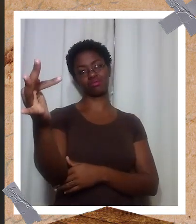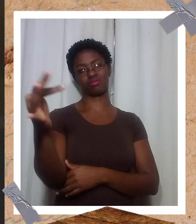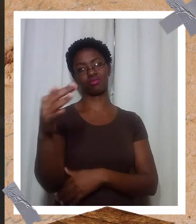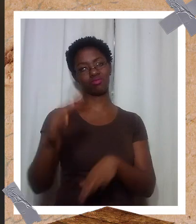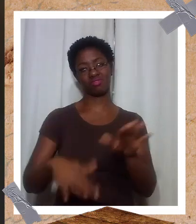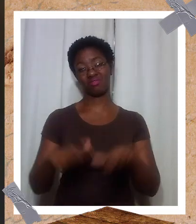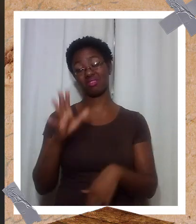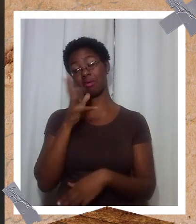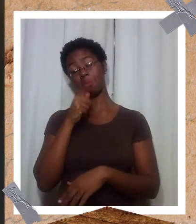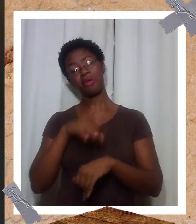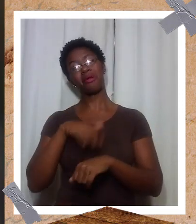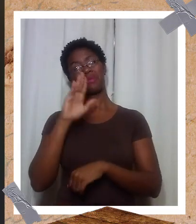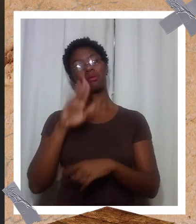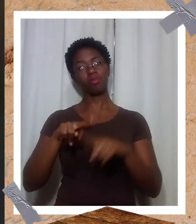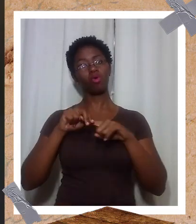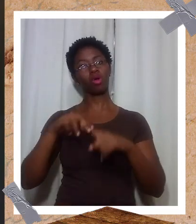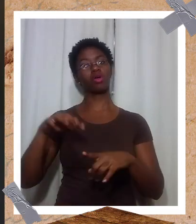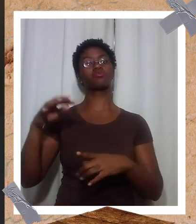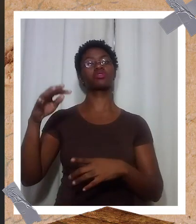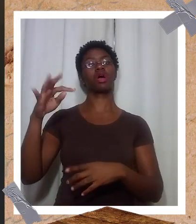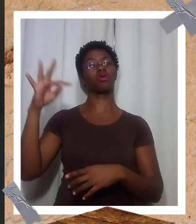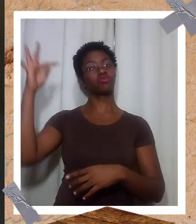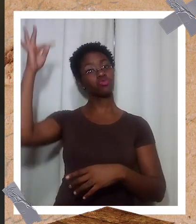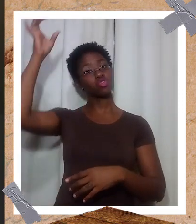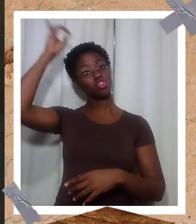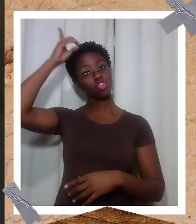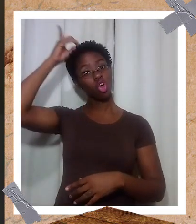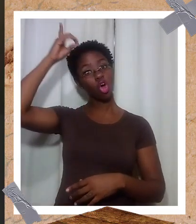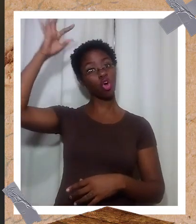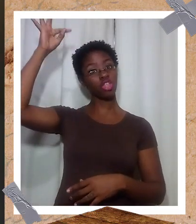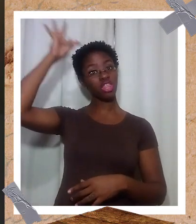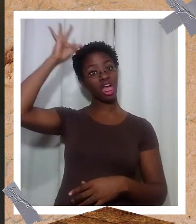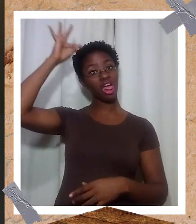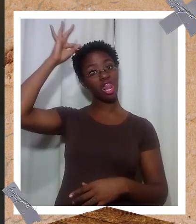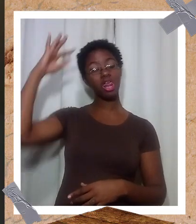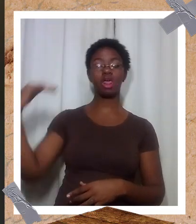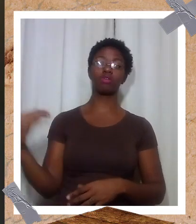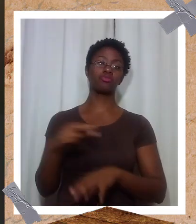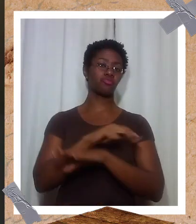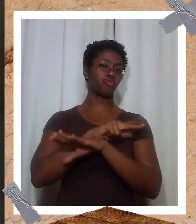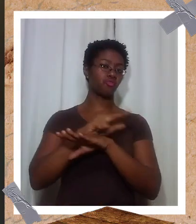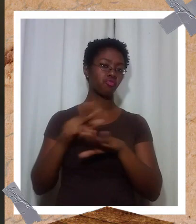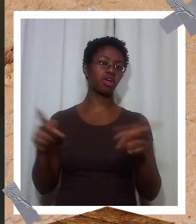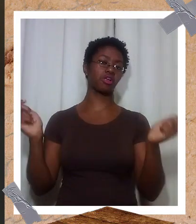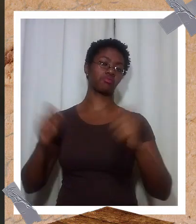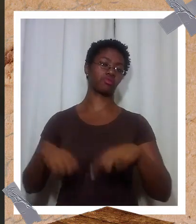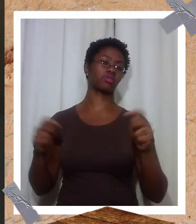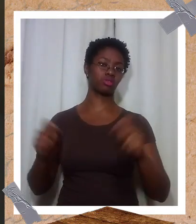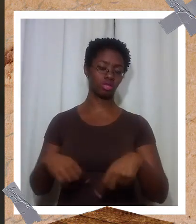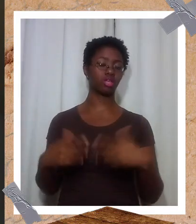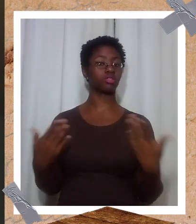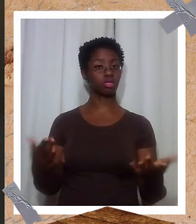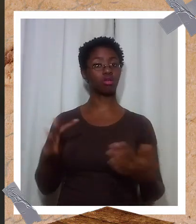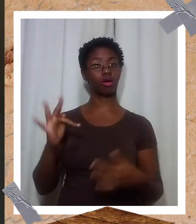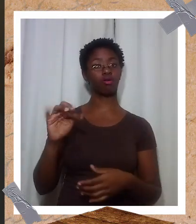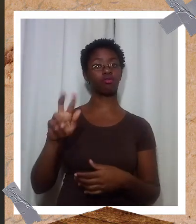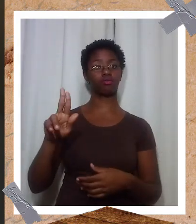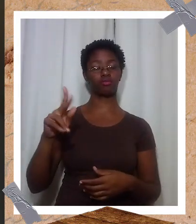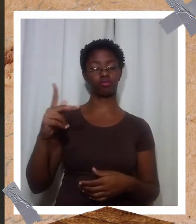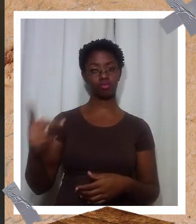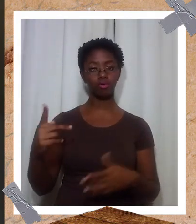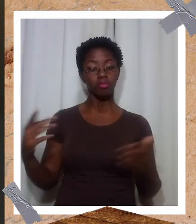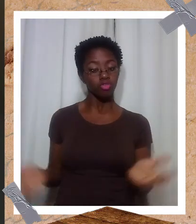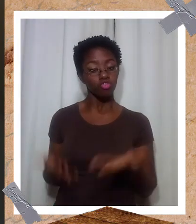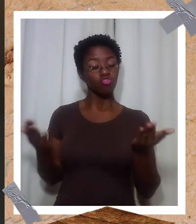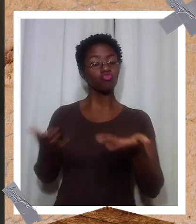longa, né? Porque os talentos, eles são múltiplos, eles são muito assim, potentes, né? E a FLUP, ela potencializa e